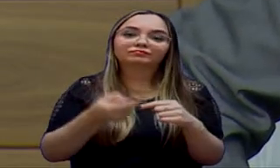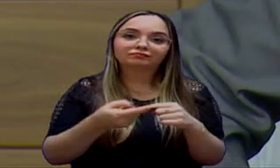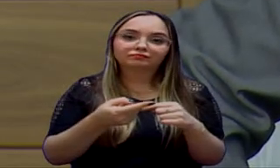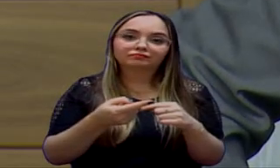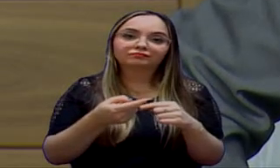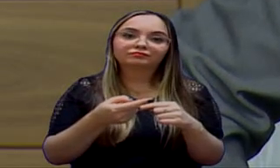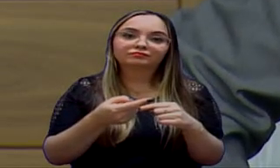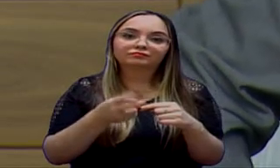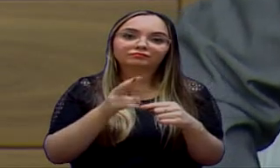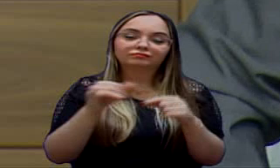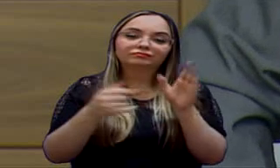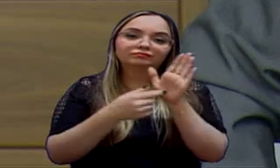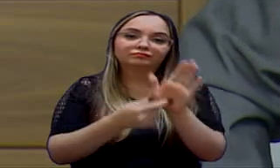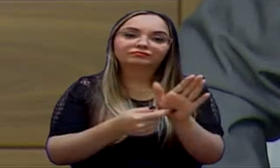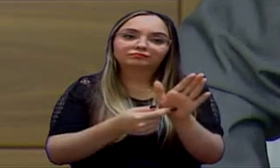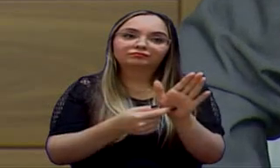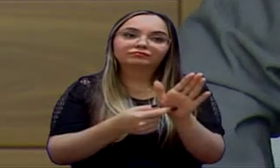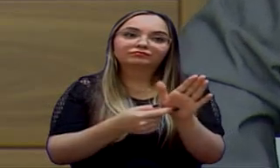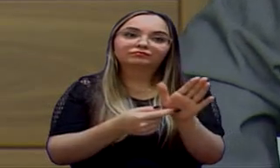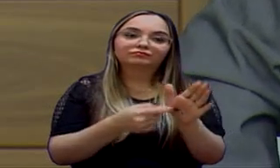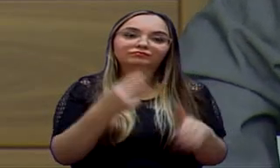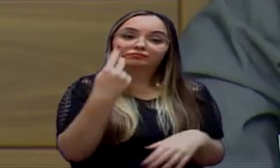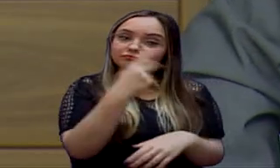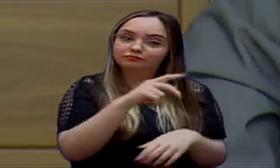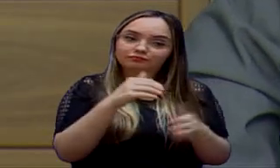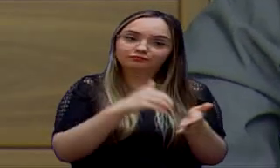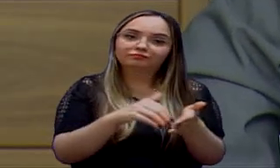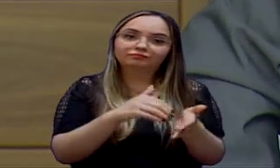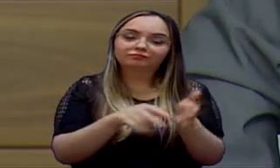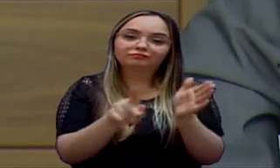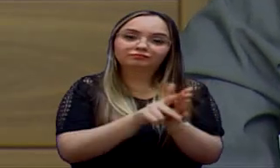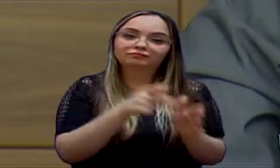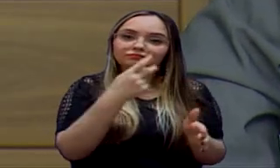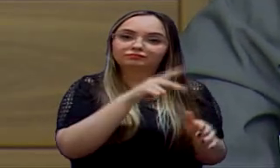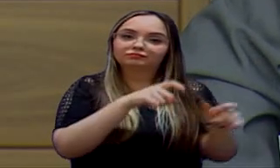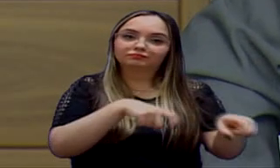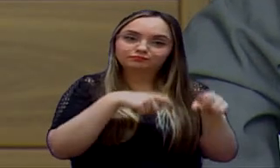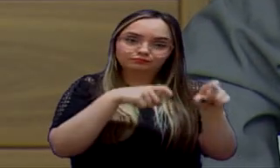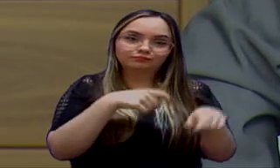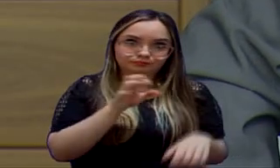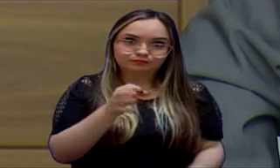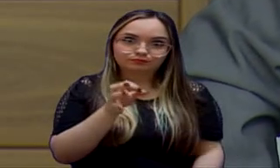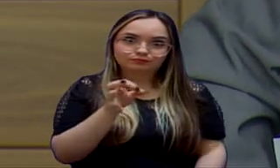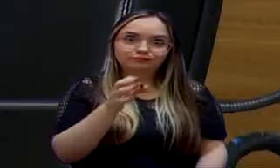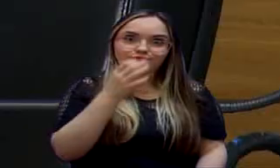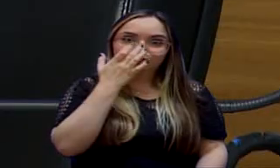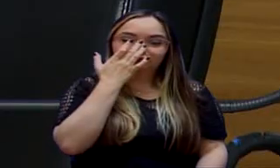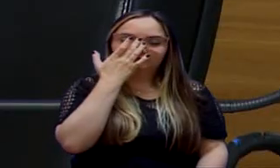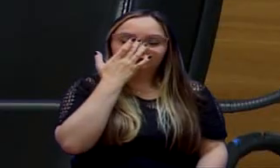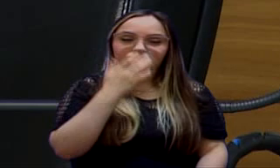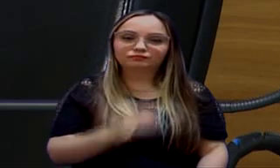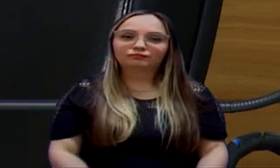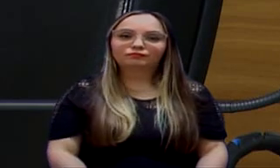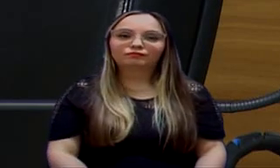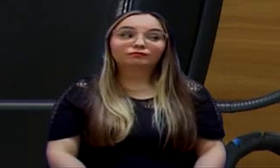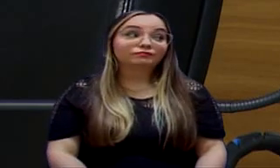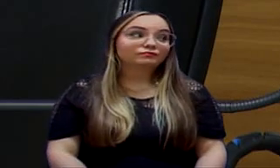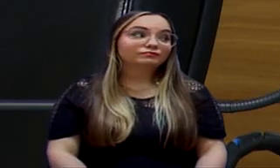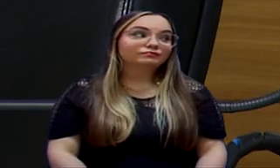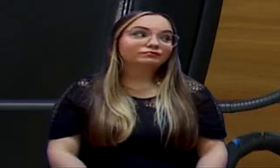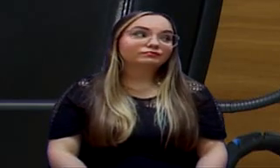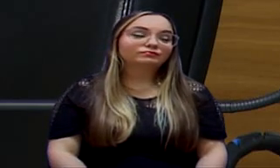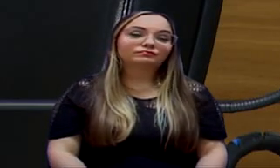fará apresentação também já da sua secretaria especificamente é isso Marcelo